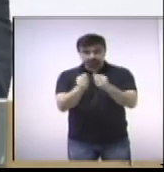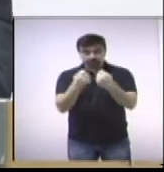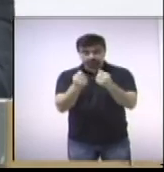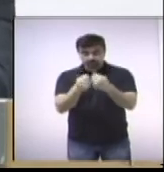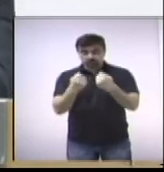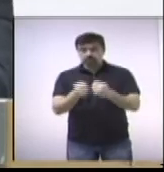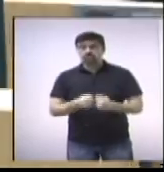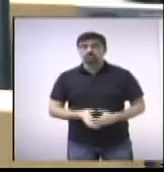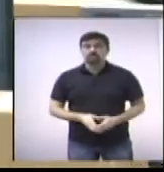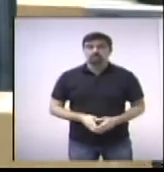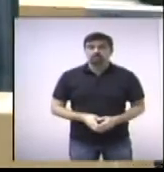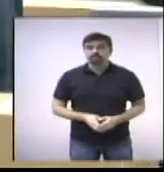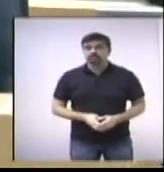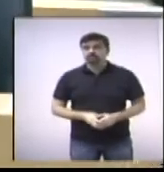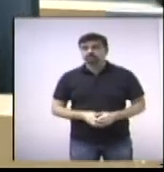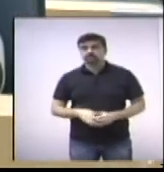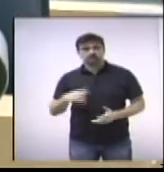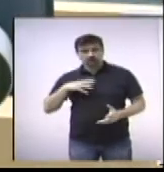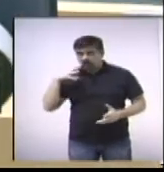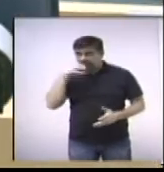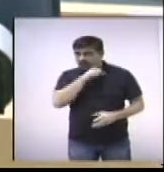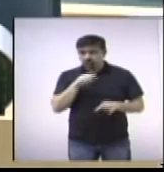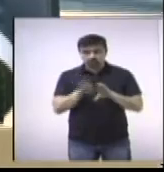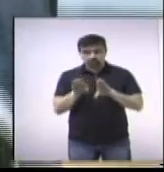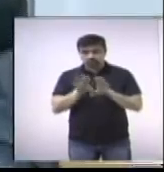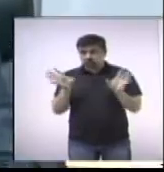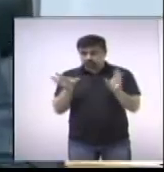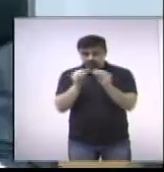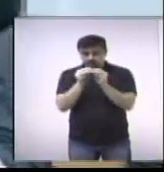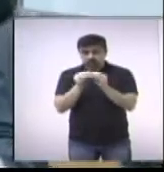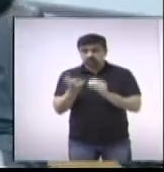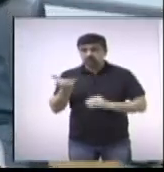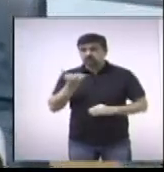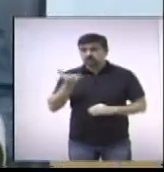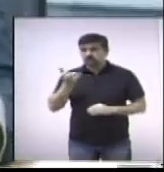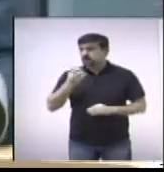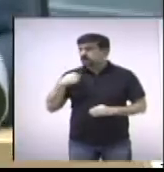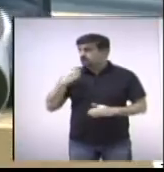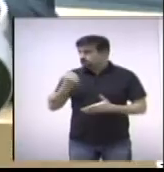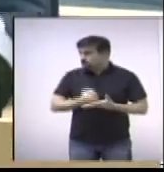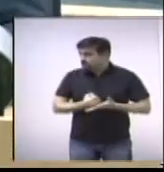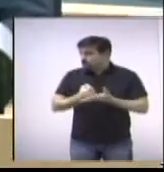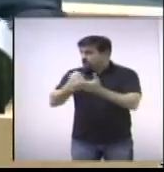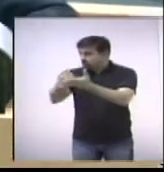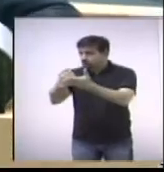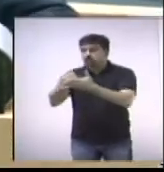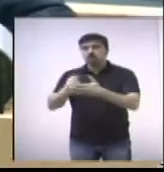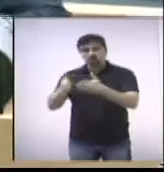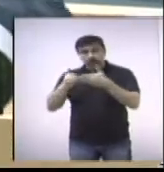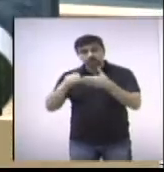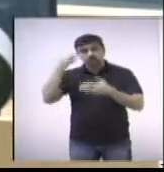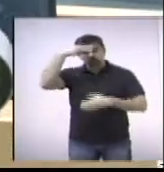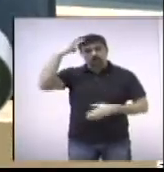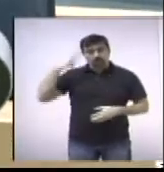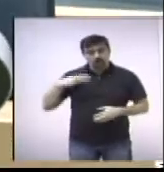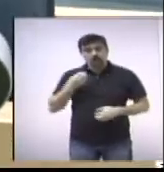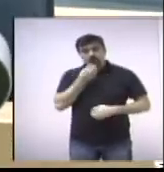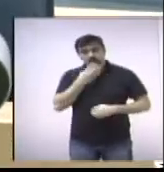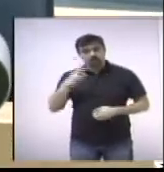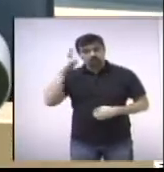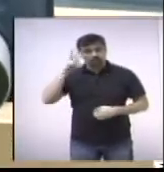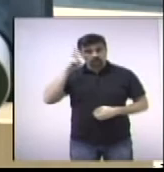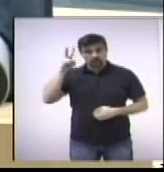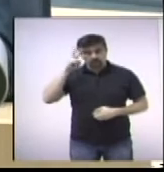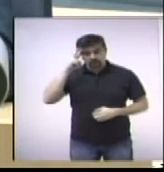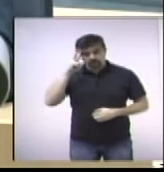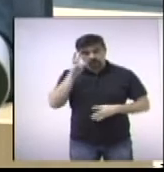companheiros, população aqui presente, também vou ser breve. Apenas aqui em apoio ao requerimento da vereadora Ângela Duarte, é bom que se lembre